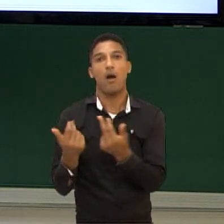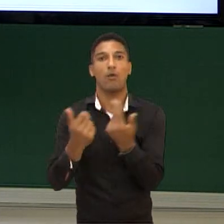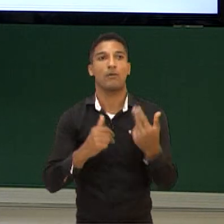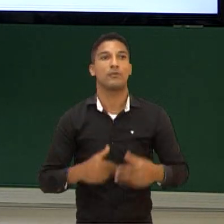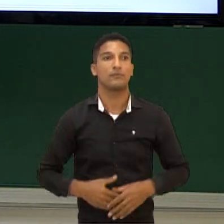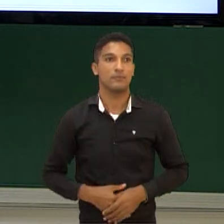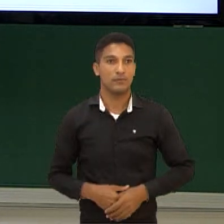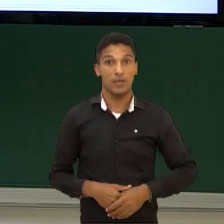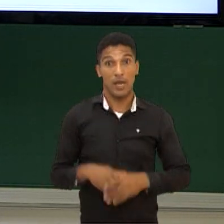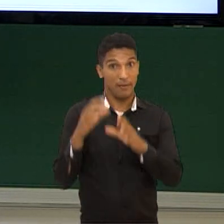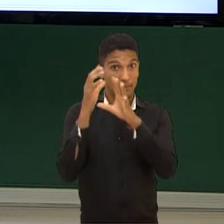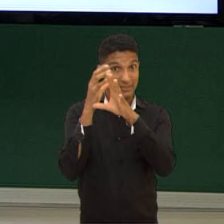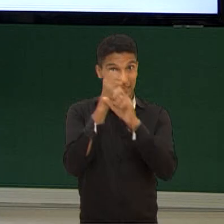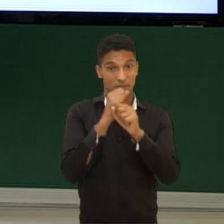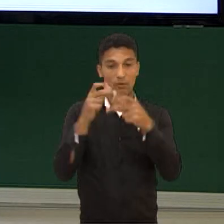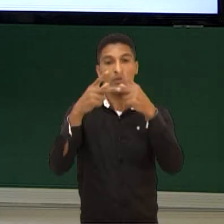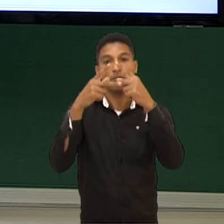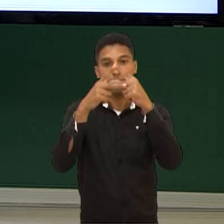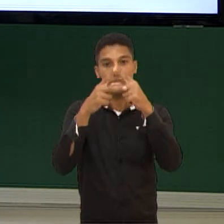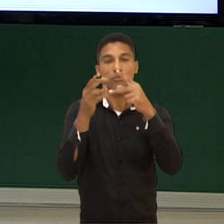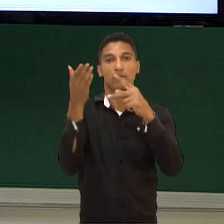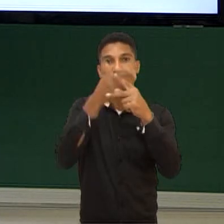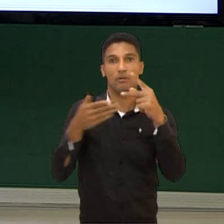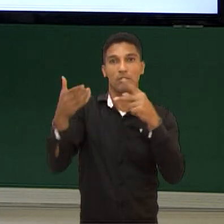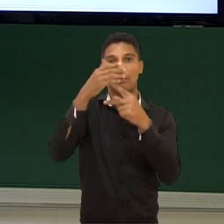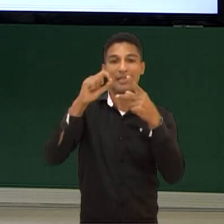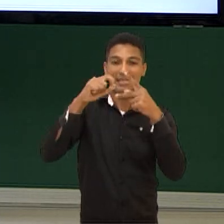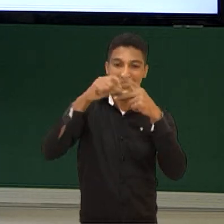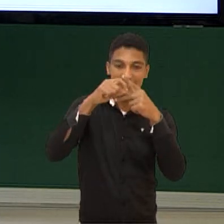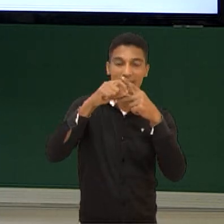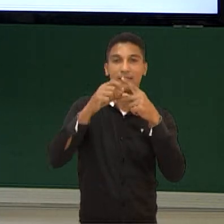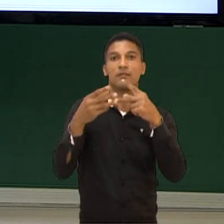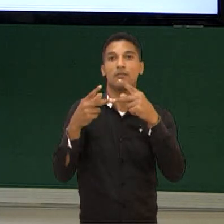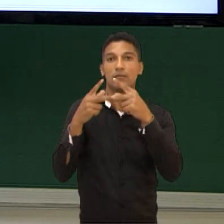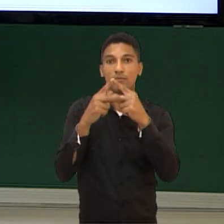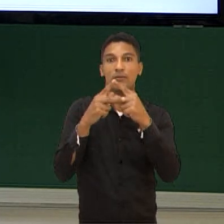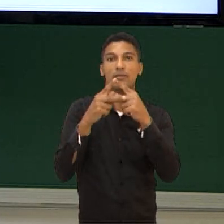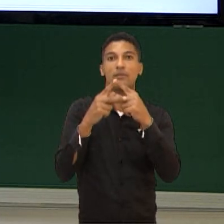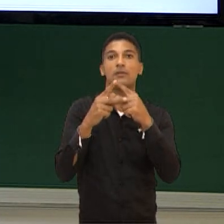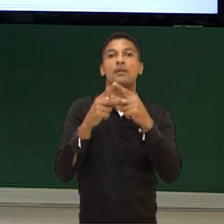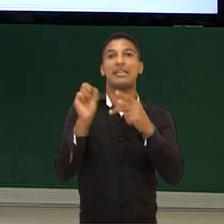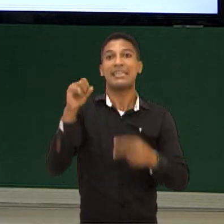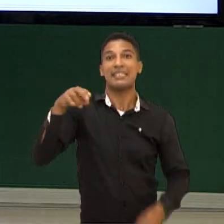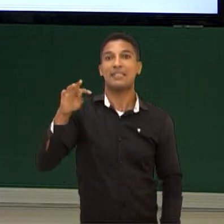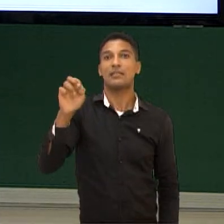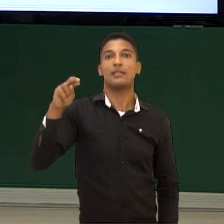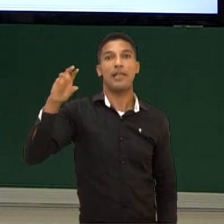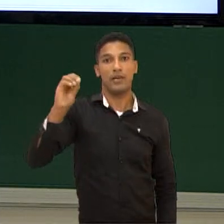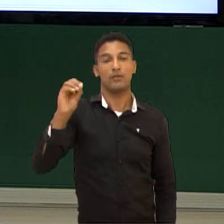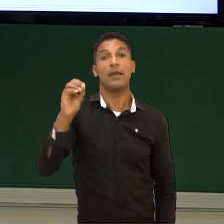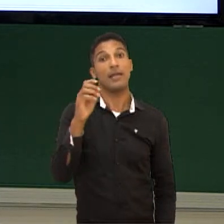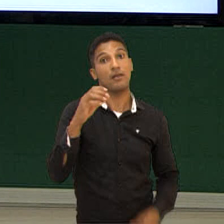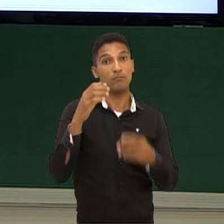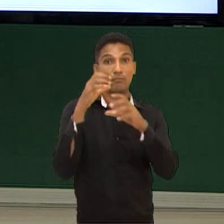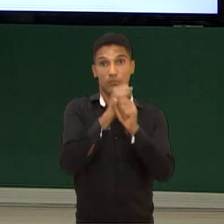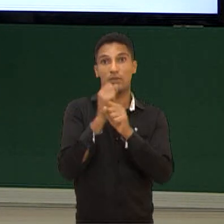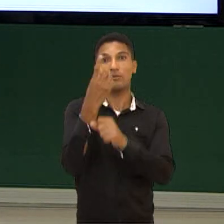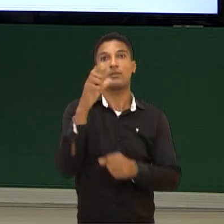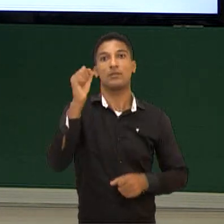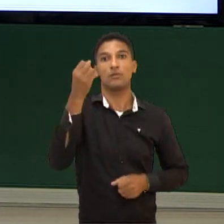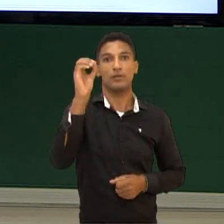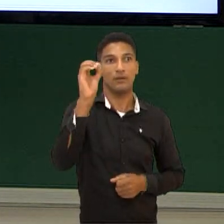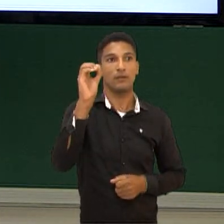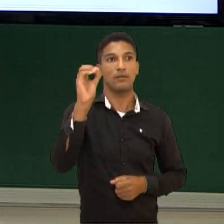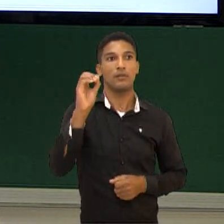180 graus, a soma dos ângulos internos, se um triângulo equilátero todos os ângulos são iguais, como que nós